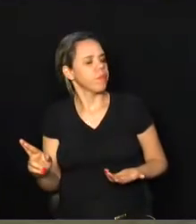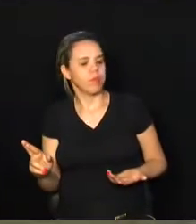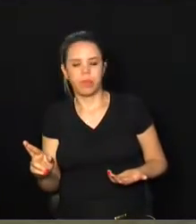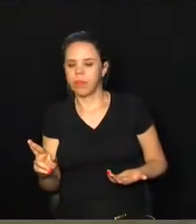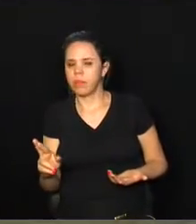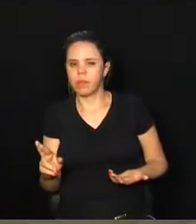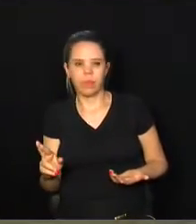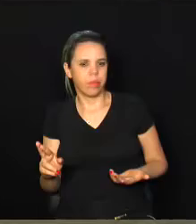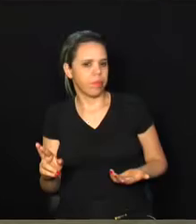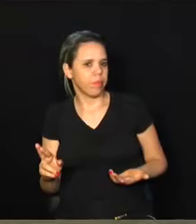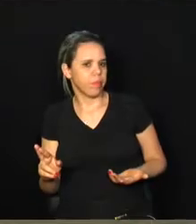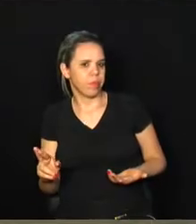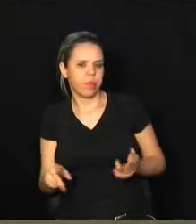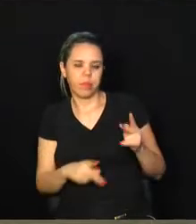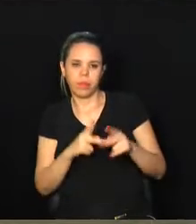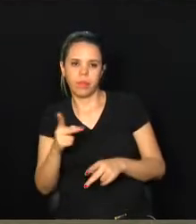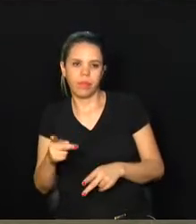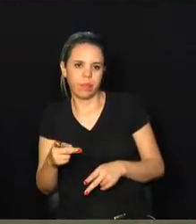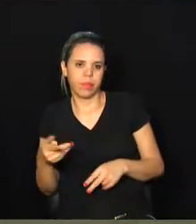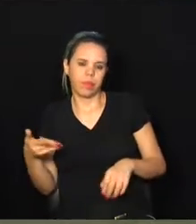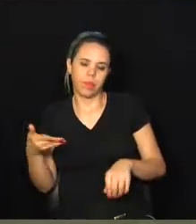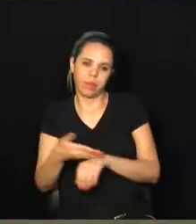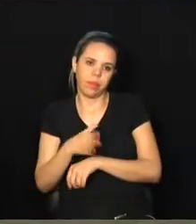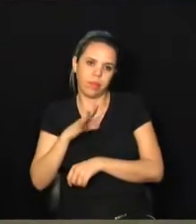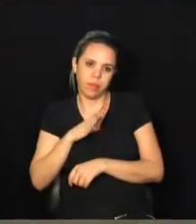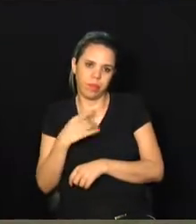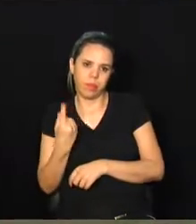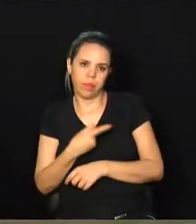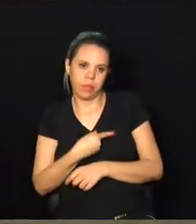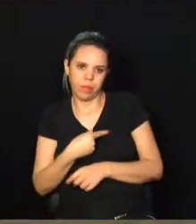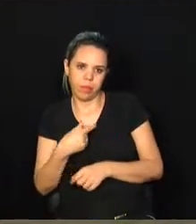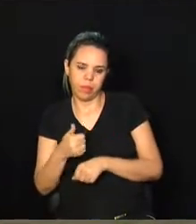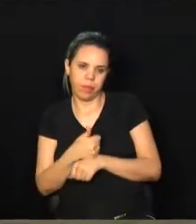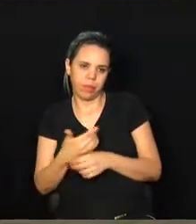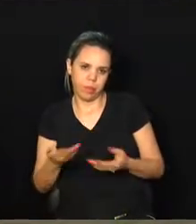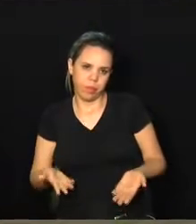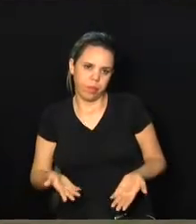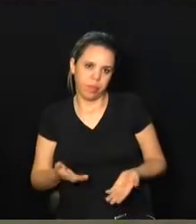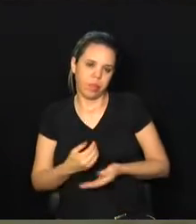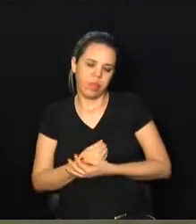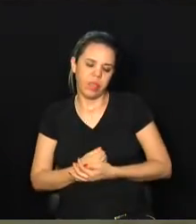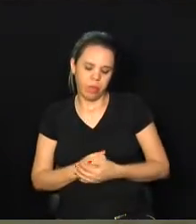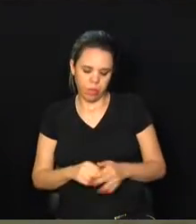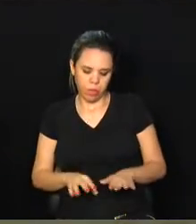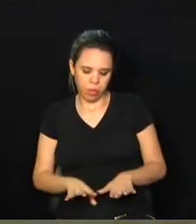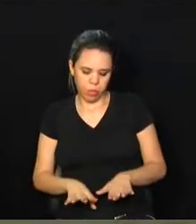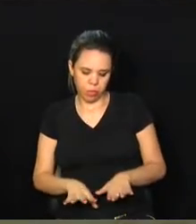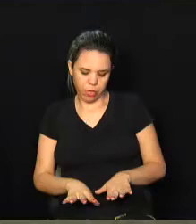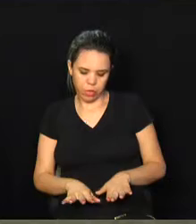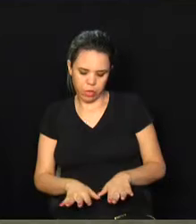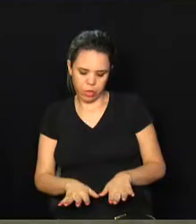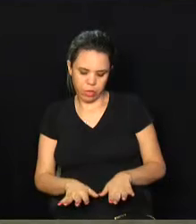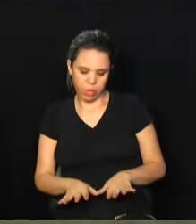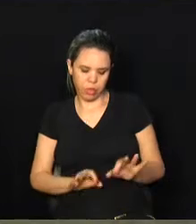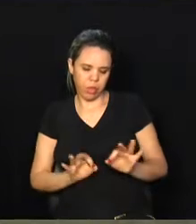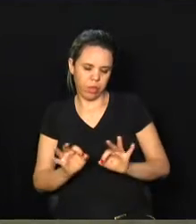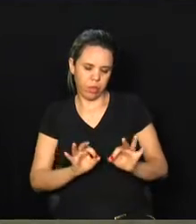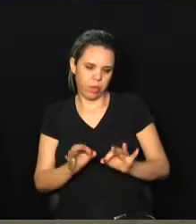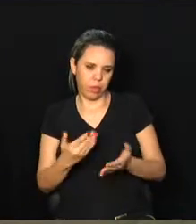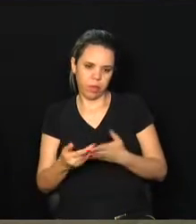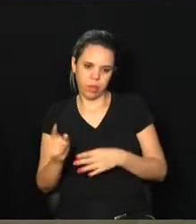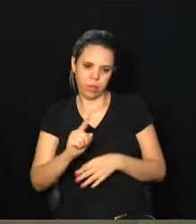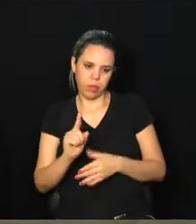nível que as pessoas veem a cidade. Então, nós que aqui estamos, temos que organizar isso para não perder mais